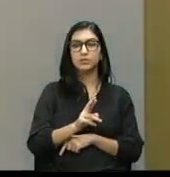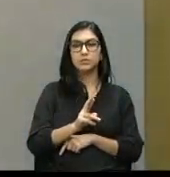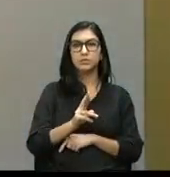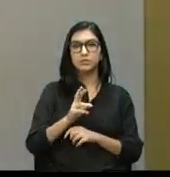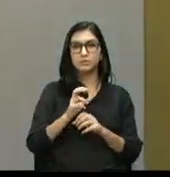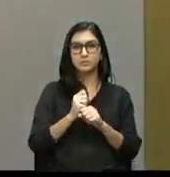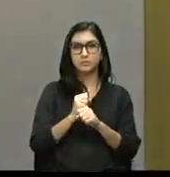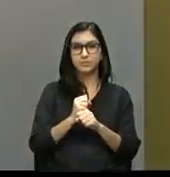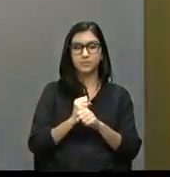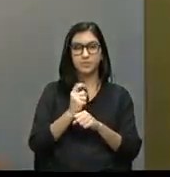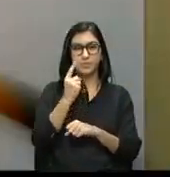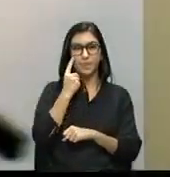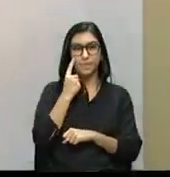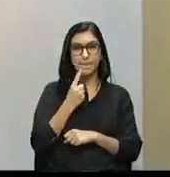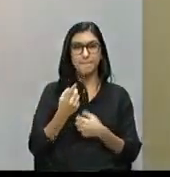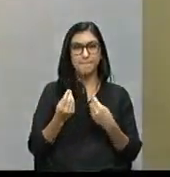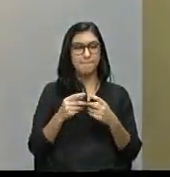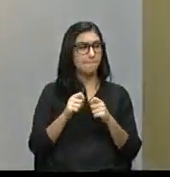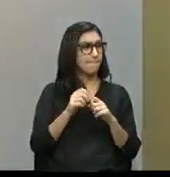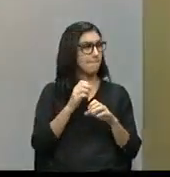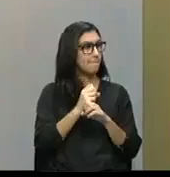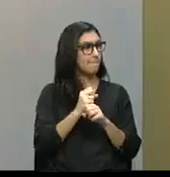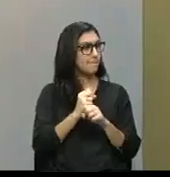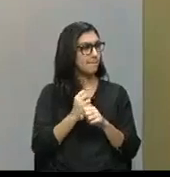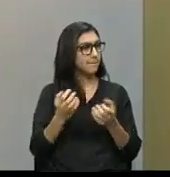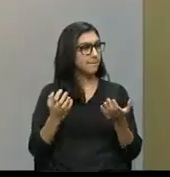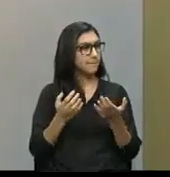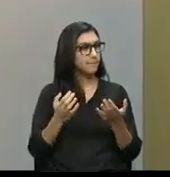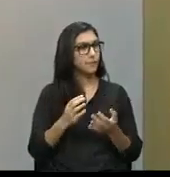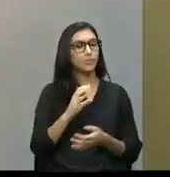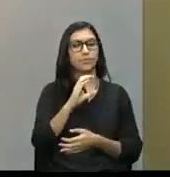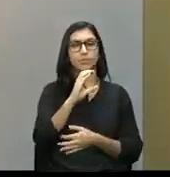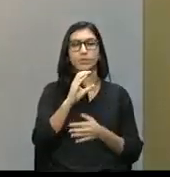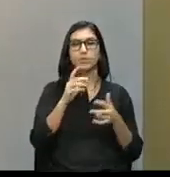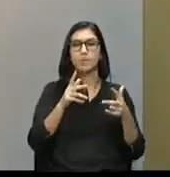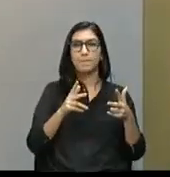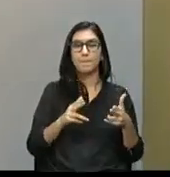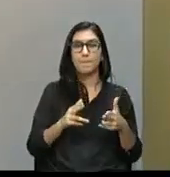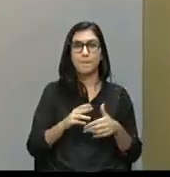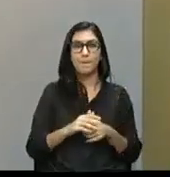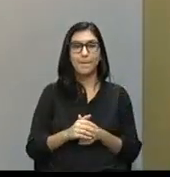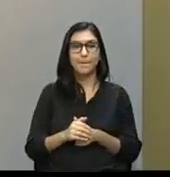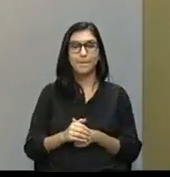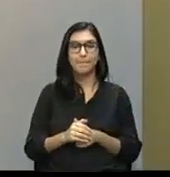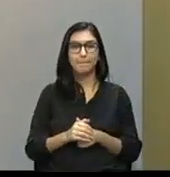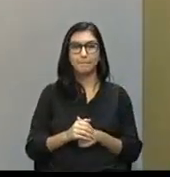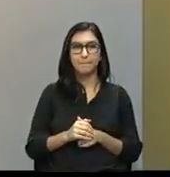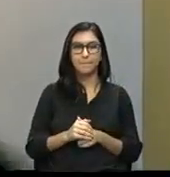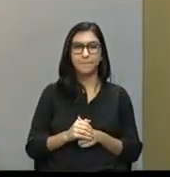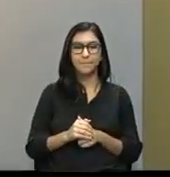operação. Então, vamos para a operação. Então, a C vai ser igual